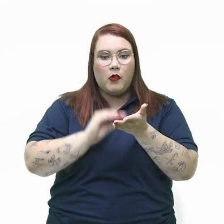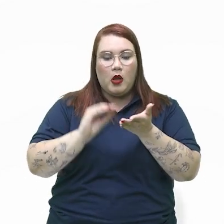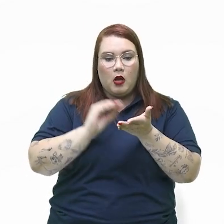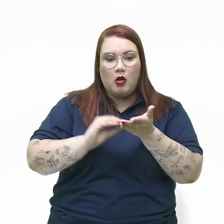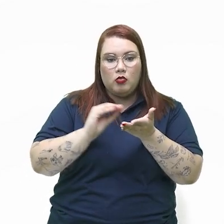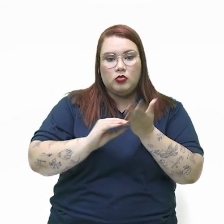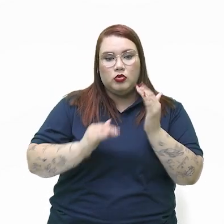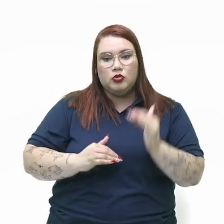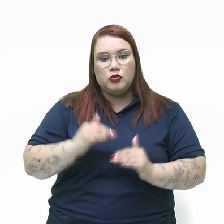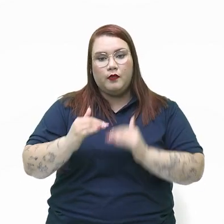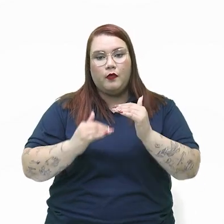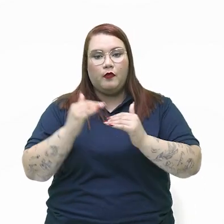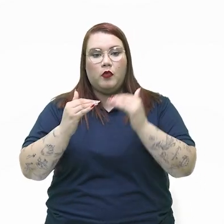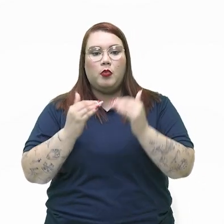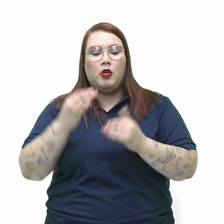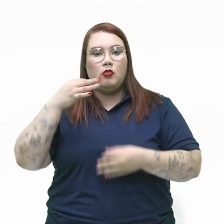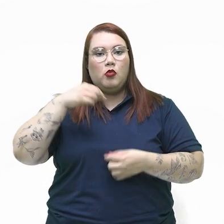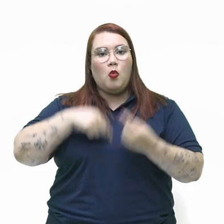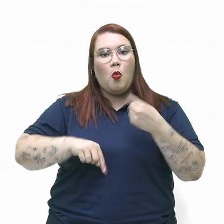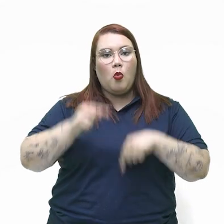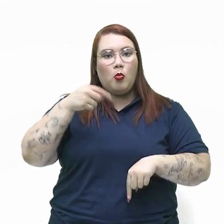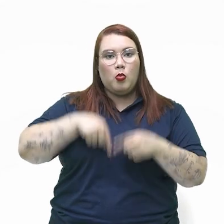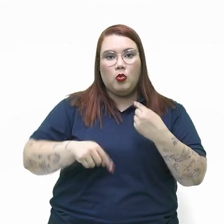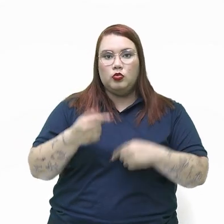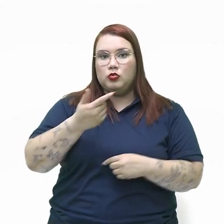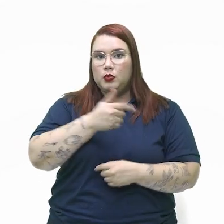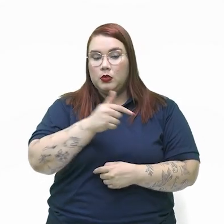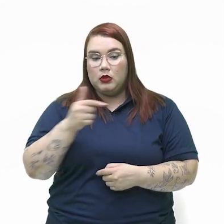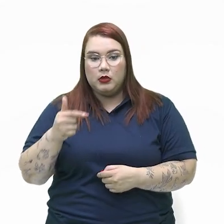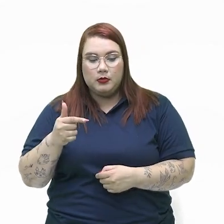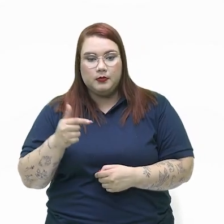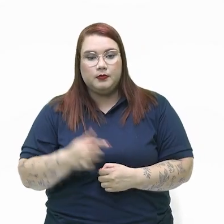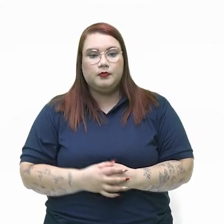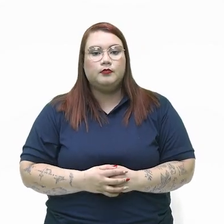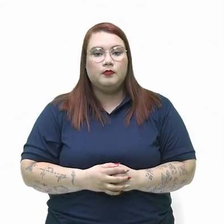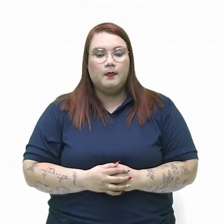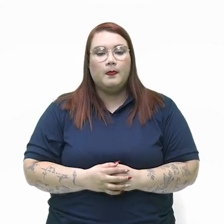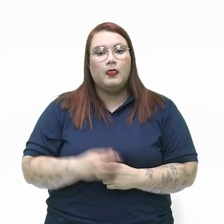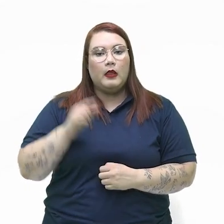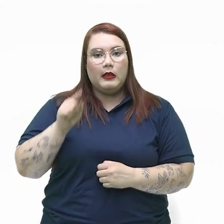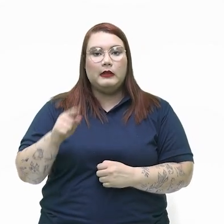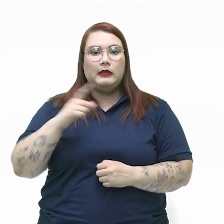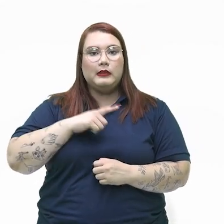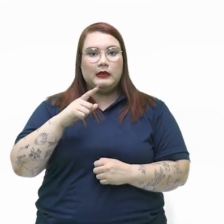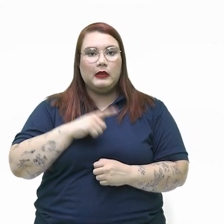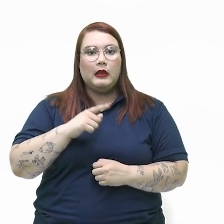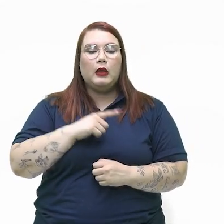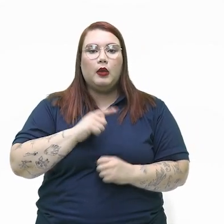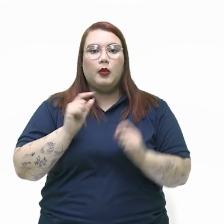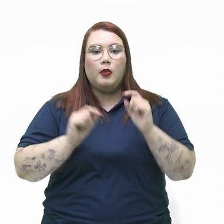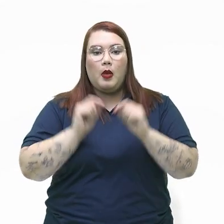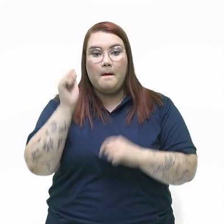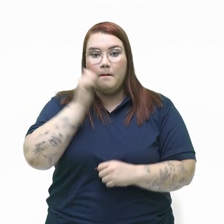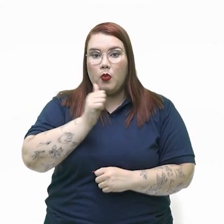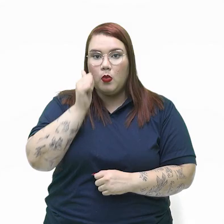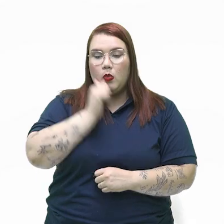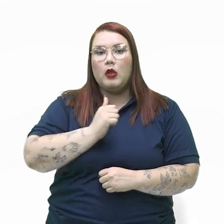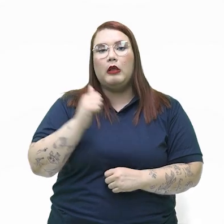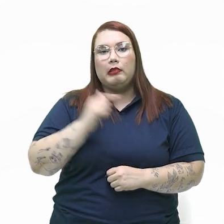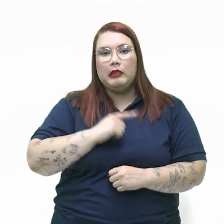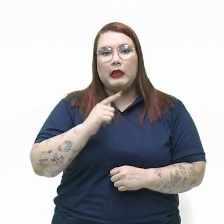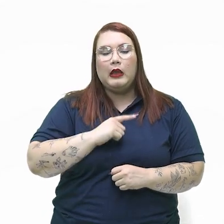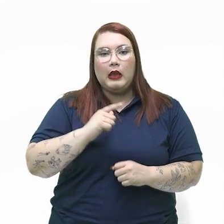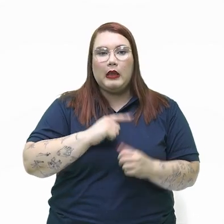desenvolvimento puberal sem a reposição hormonal. O indivíduo está bem comprometido, né, nesse caso a mulher, né, está